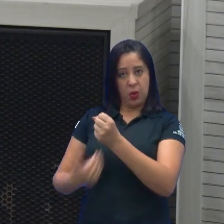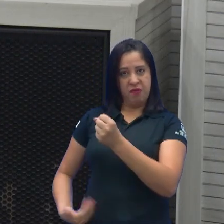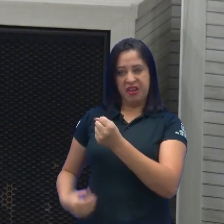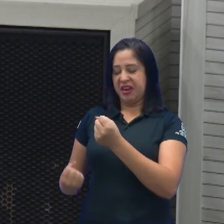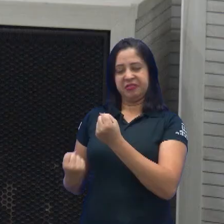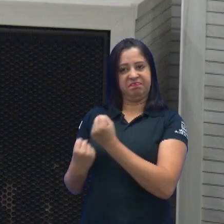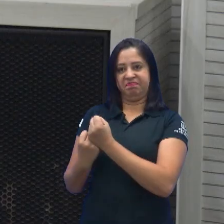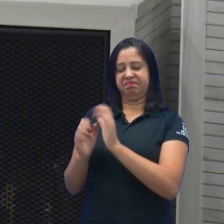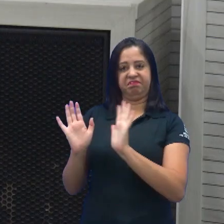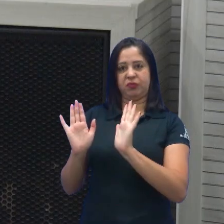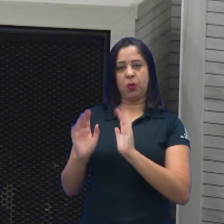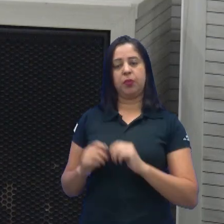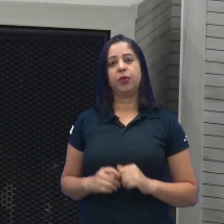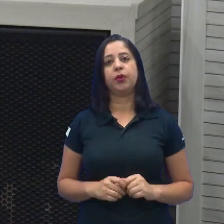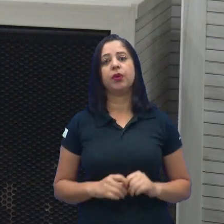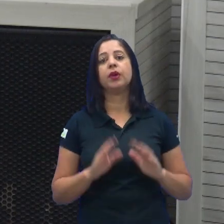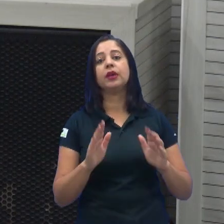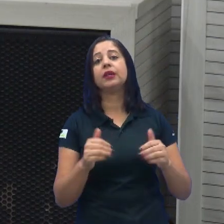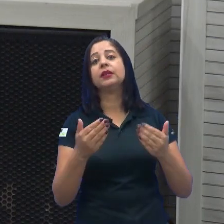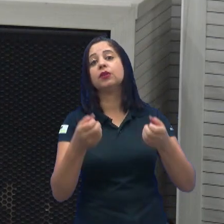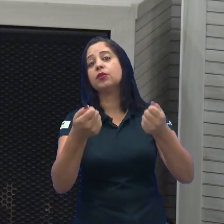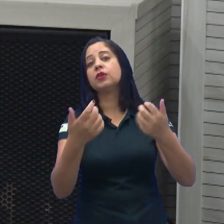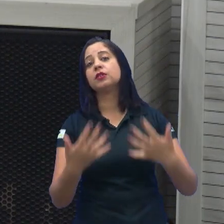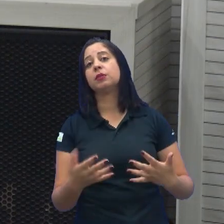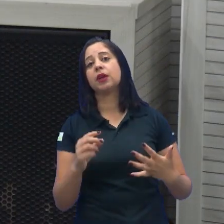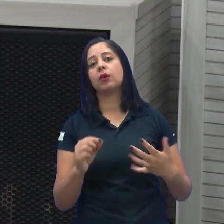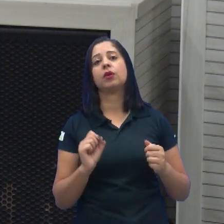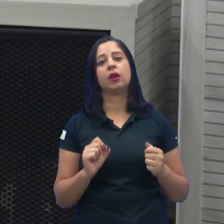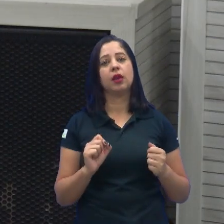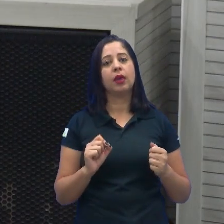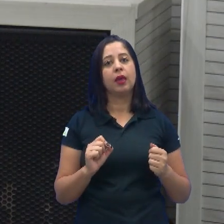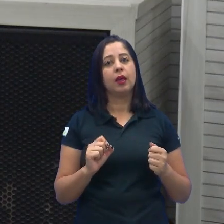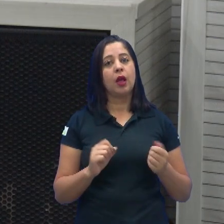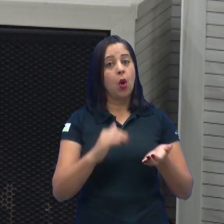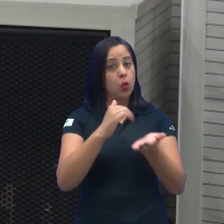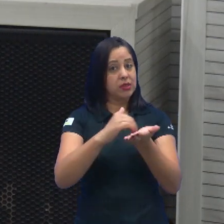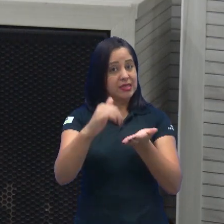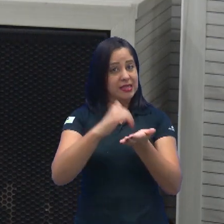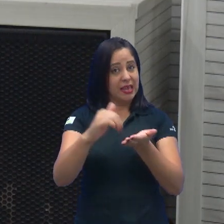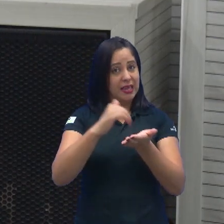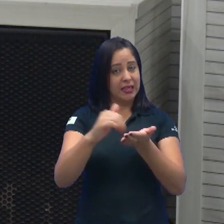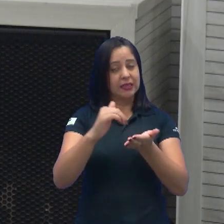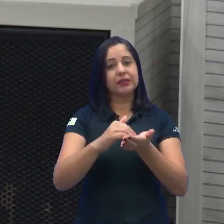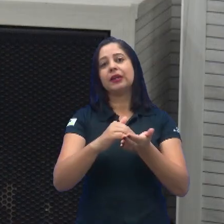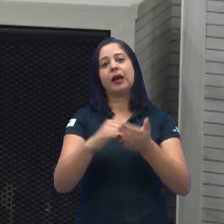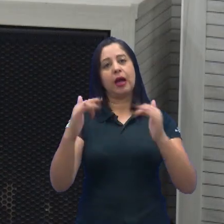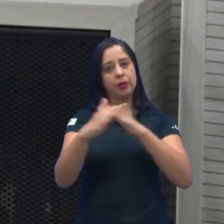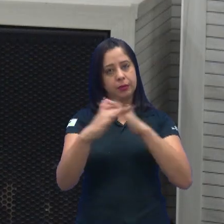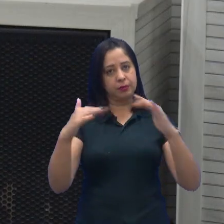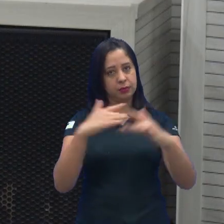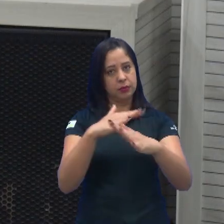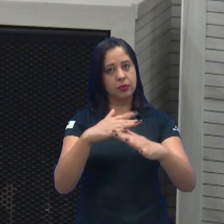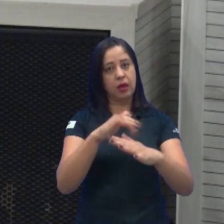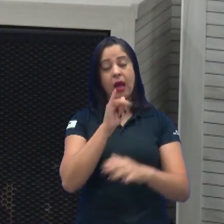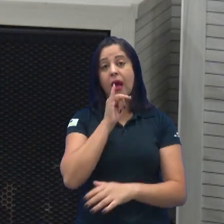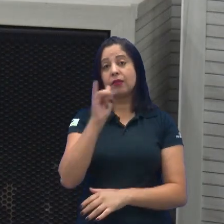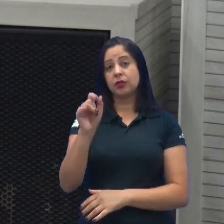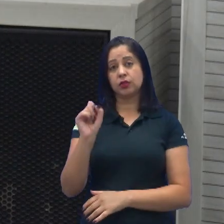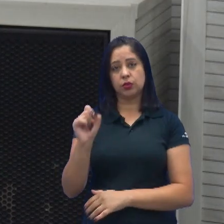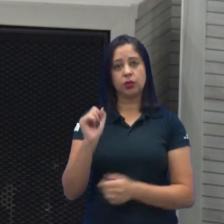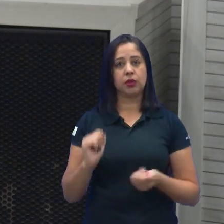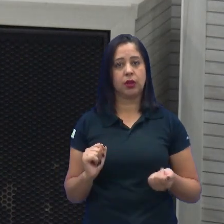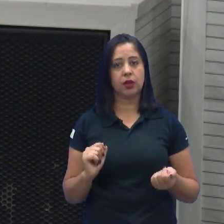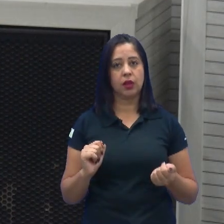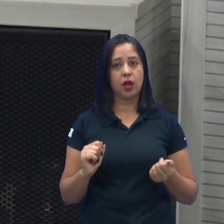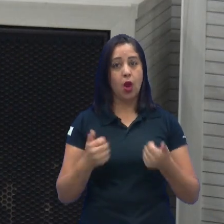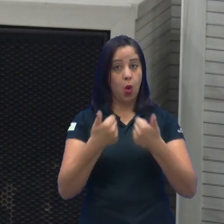só nesse requerimento aqui, que eu apresentei o seguinte. O secretário de Mobilidade, o Glaucio, tem dito aí que os